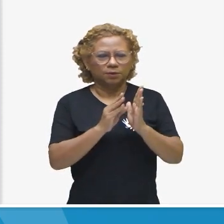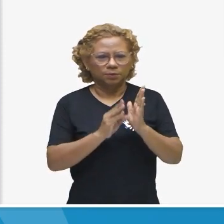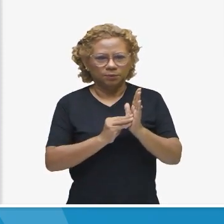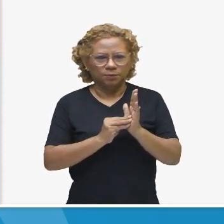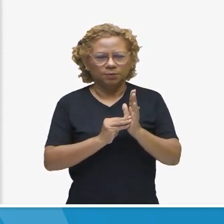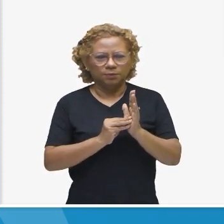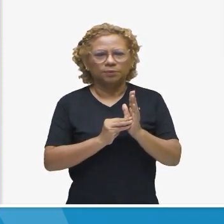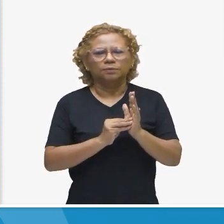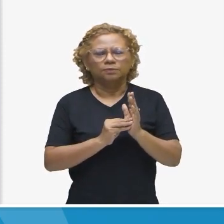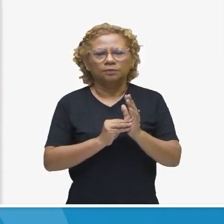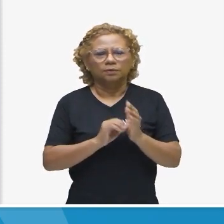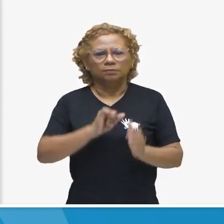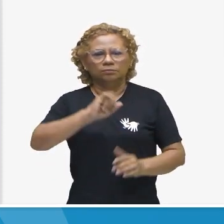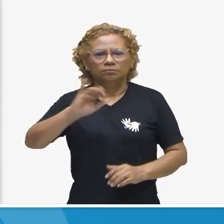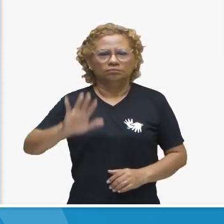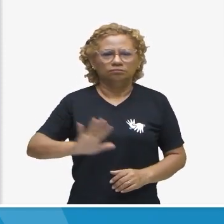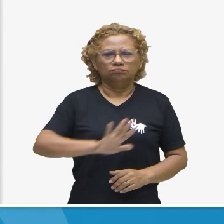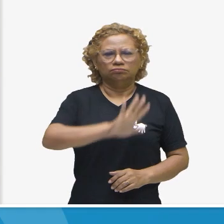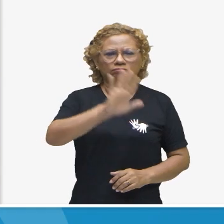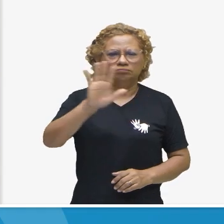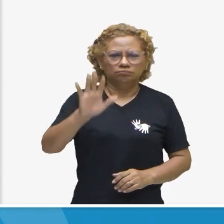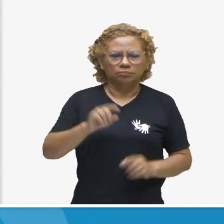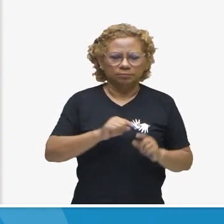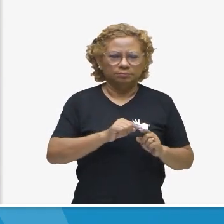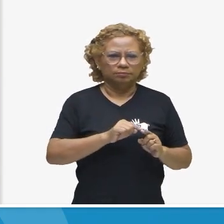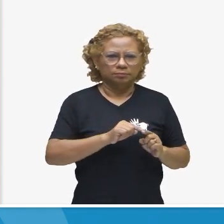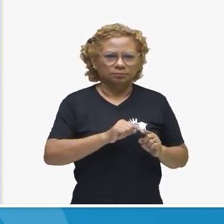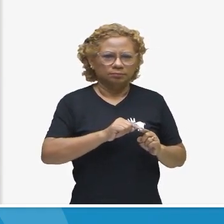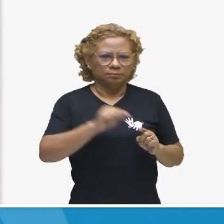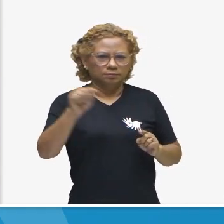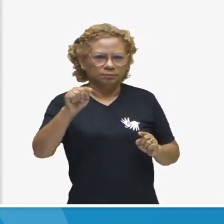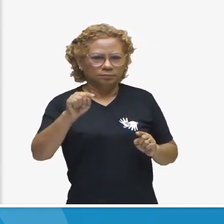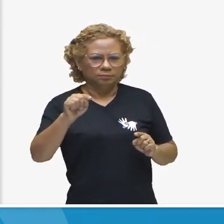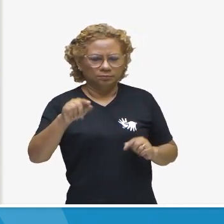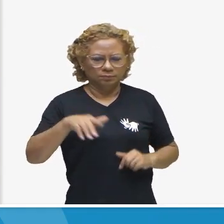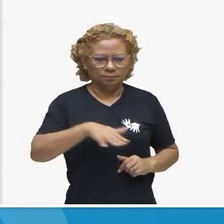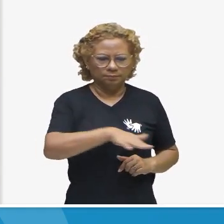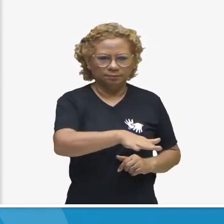Conteúdo: projeção ortogonal sobre um plano.